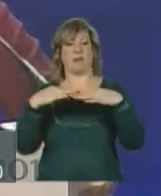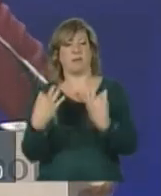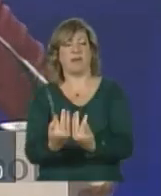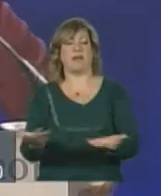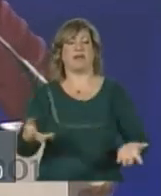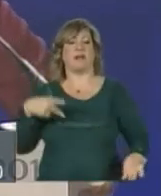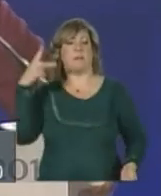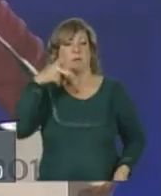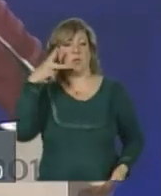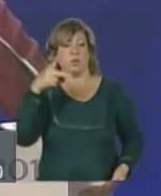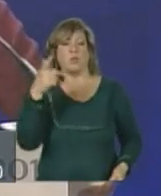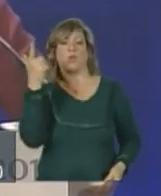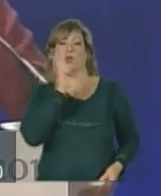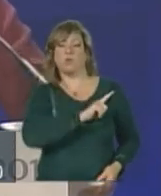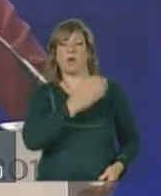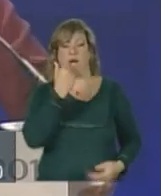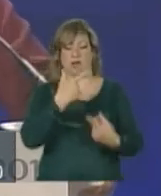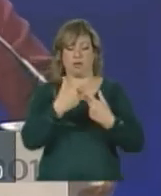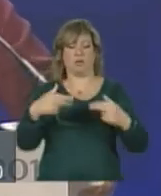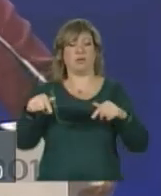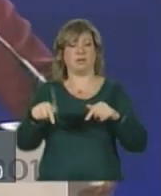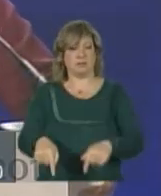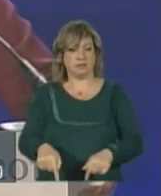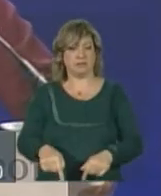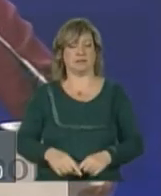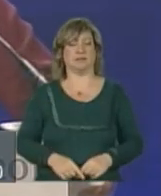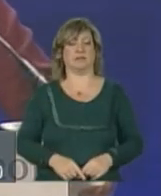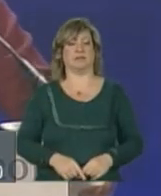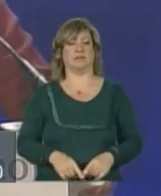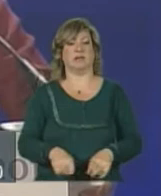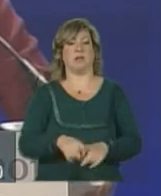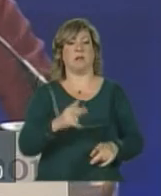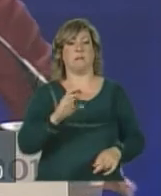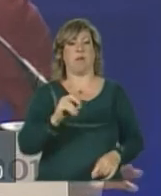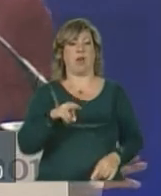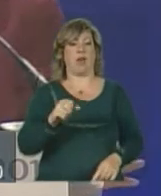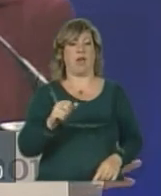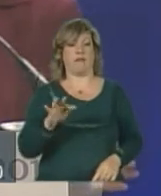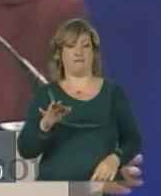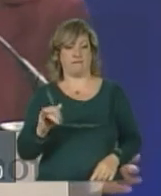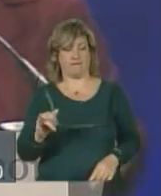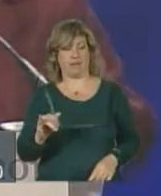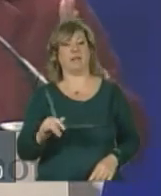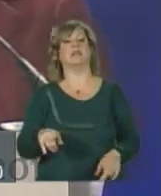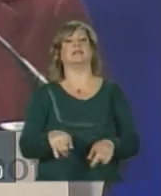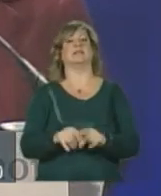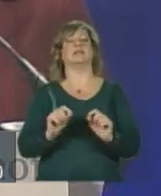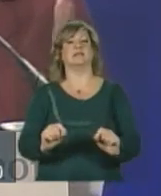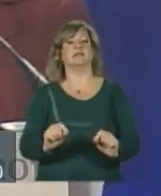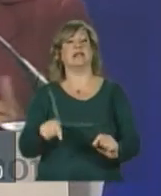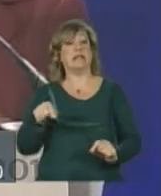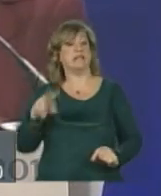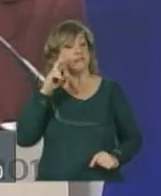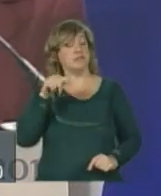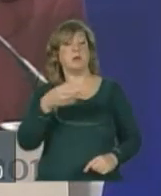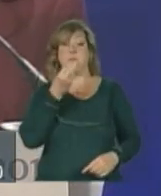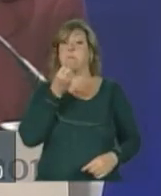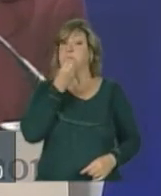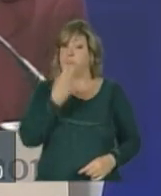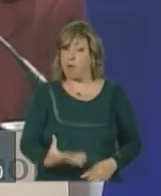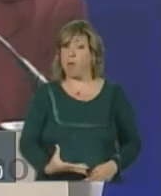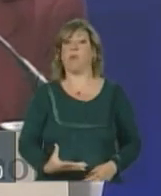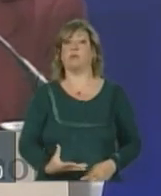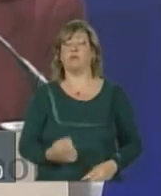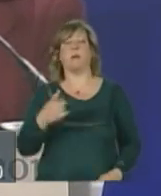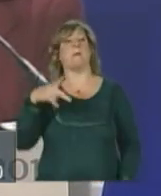política de aquisição de alimentos e com o PRONAF, foi olhado como um caso de sucesso de